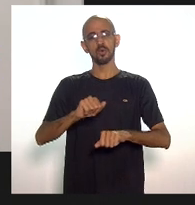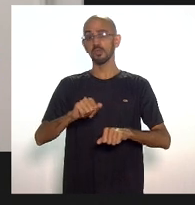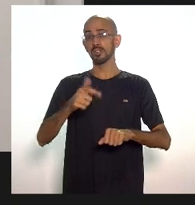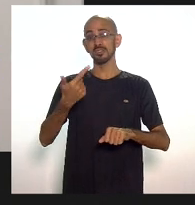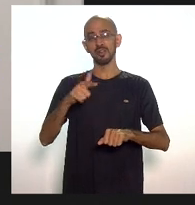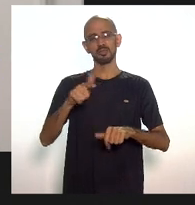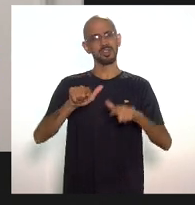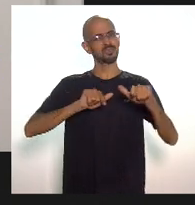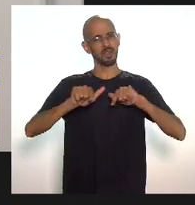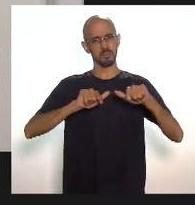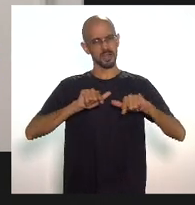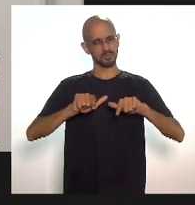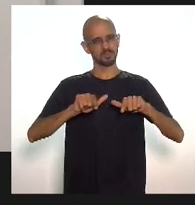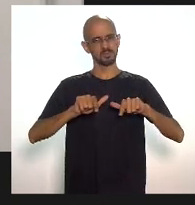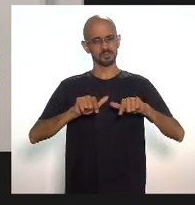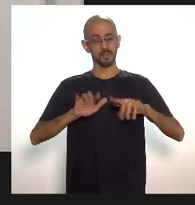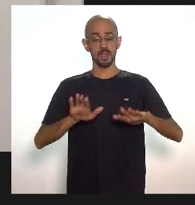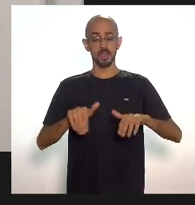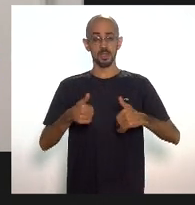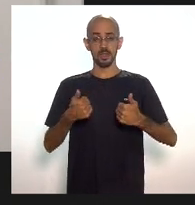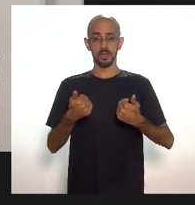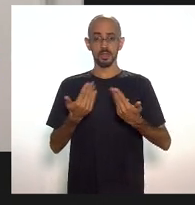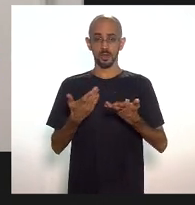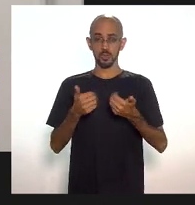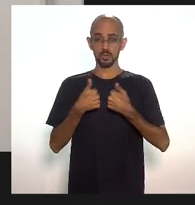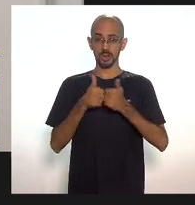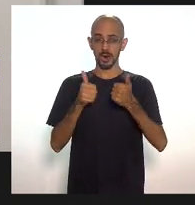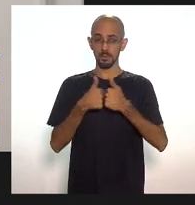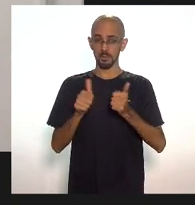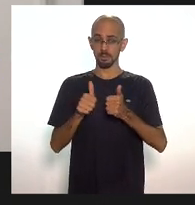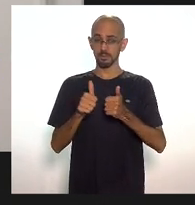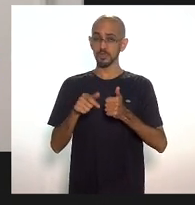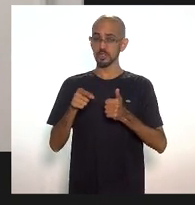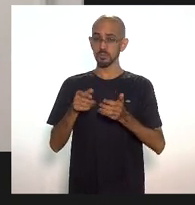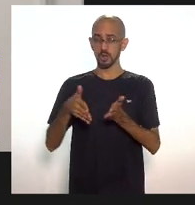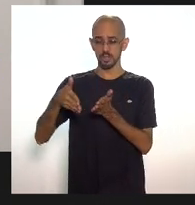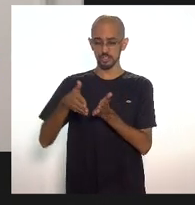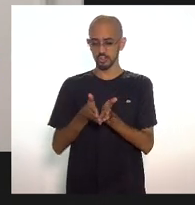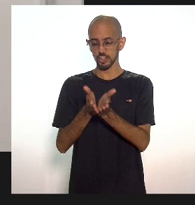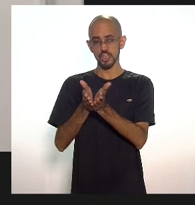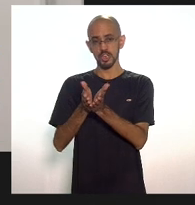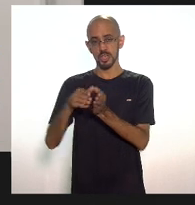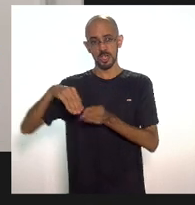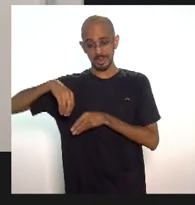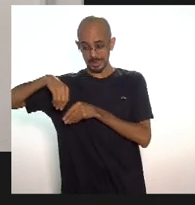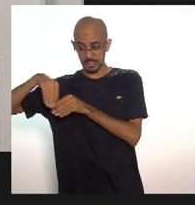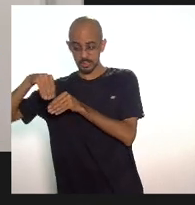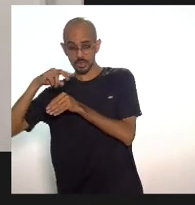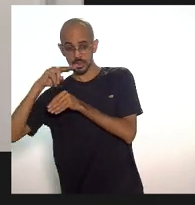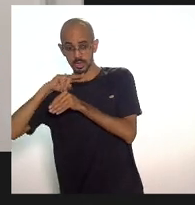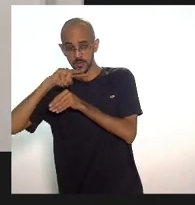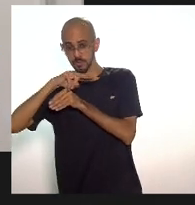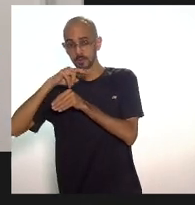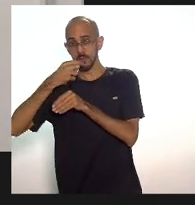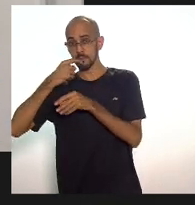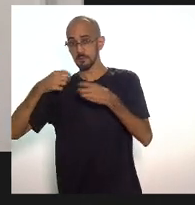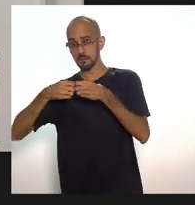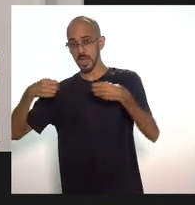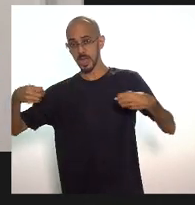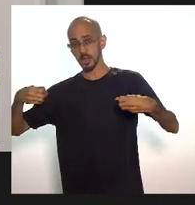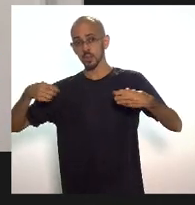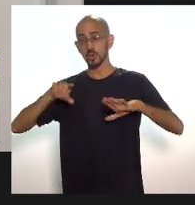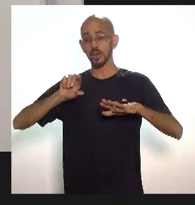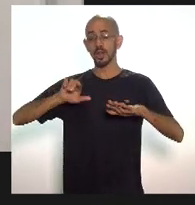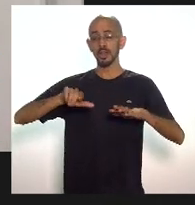desempregados, senador. E o transporte de cabotagem, ele, com o devido incentivo,